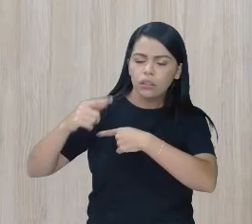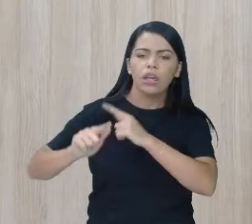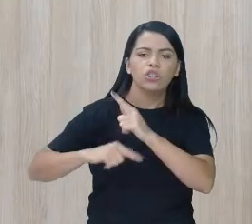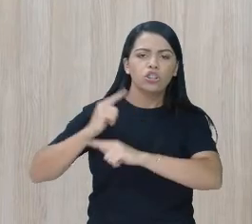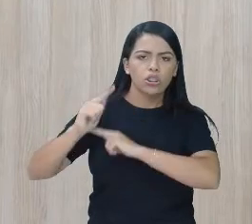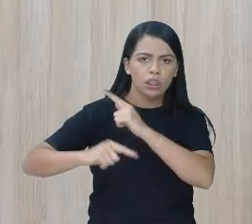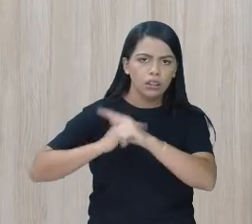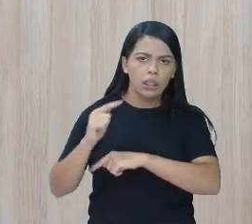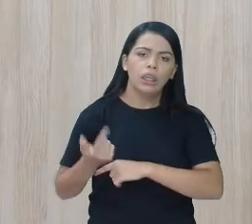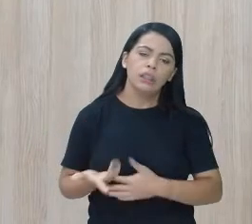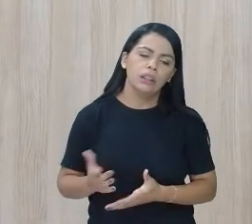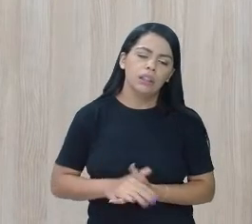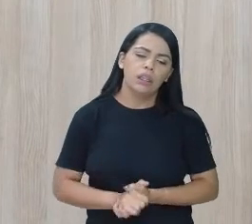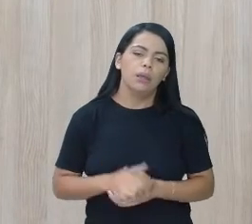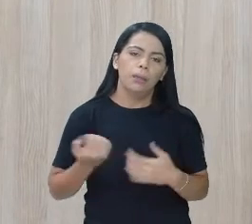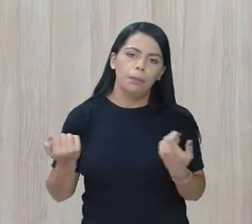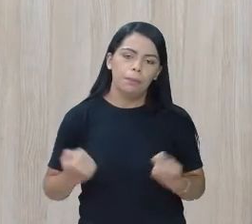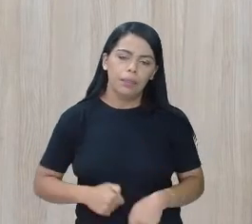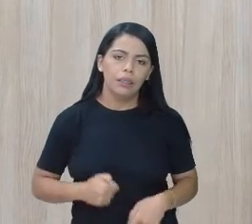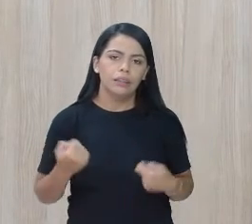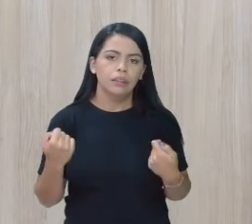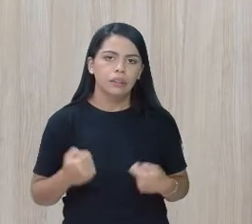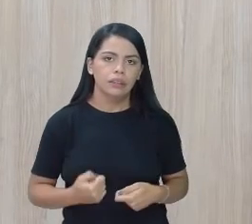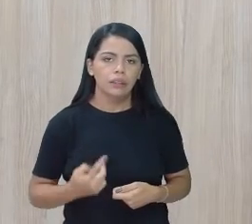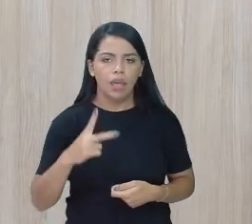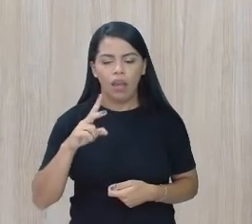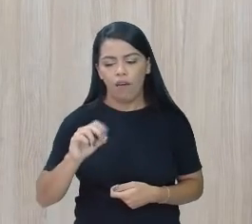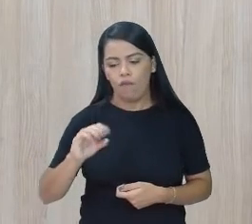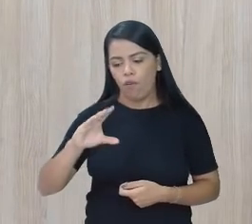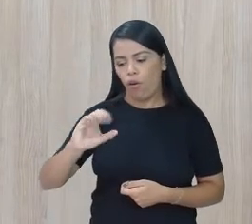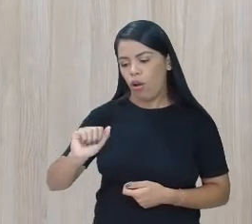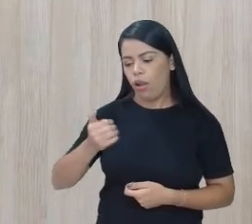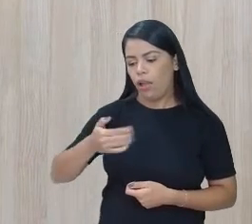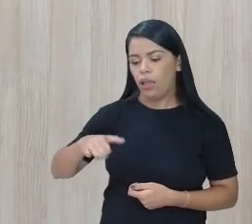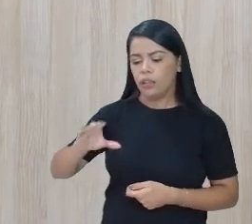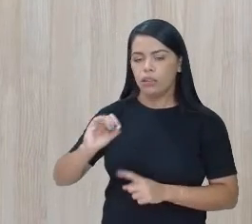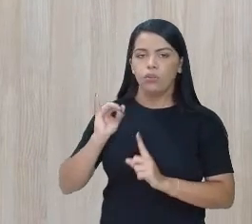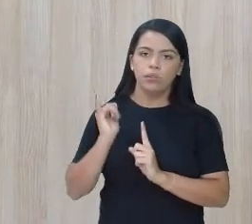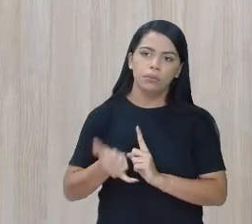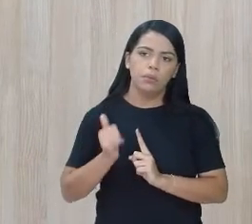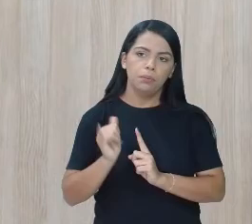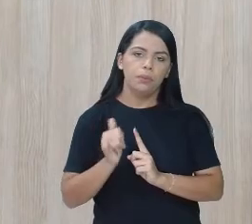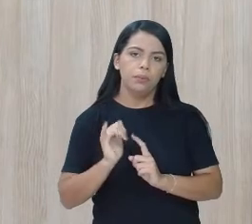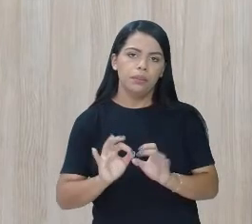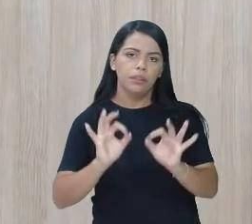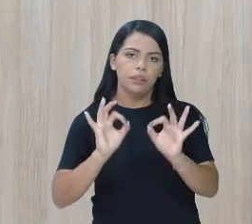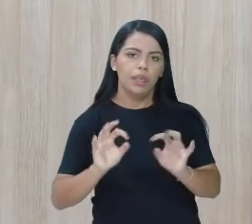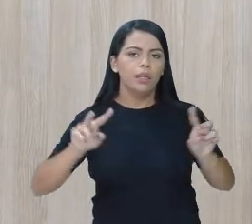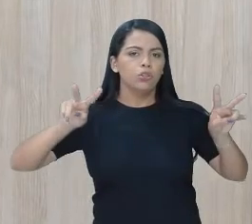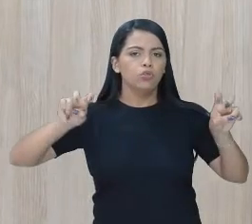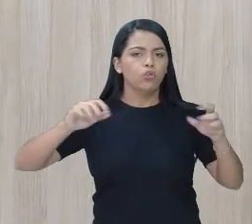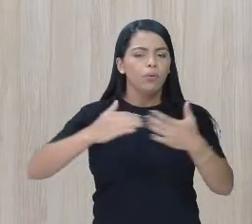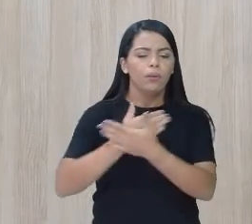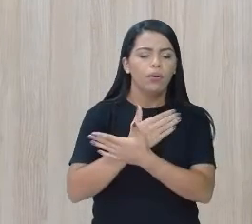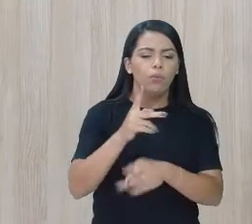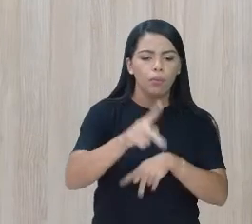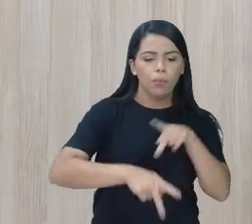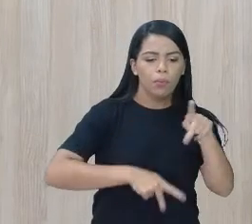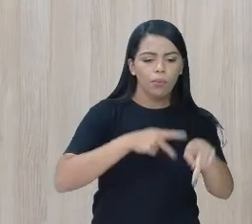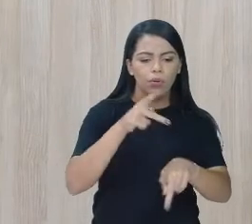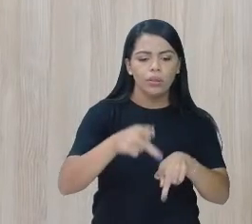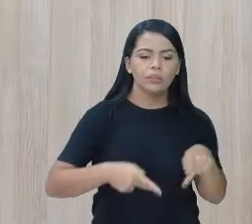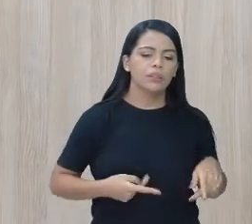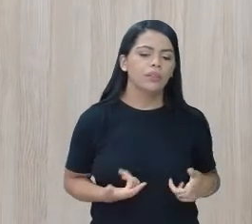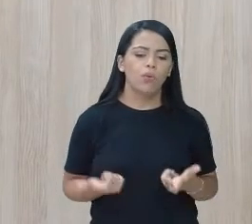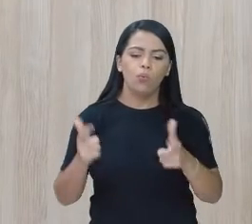pela paternidade, essa vocação de contar histórias sobre um povo, sobre